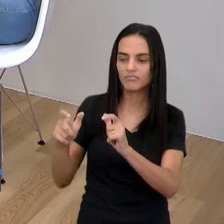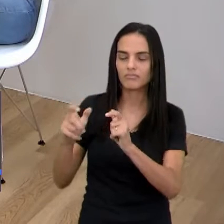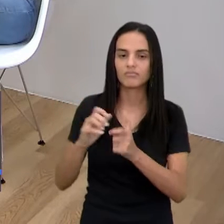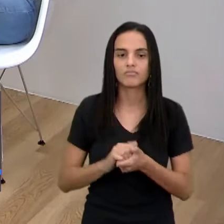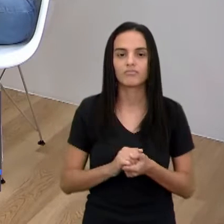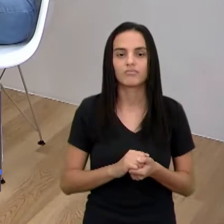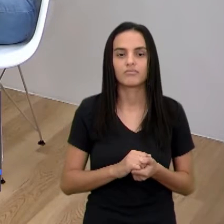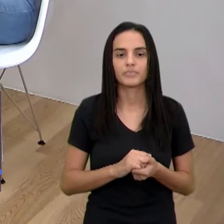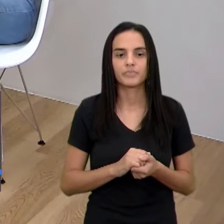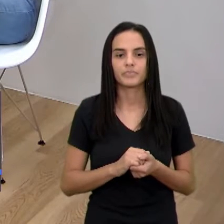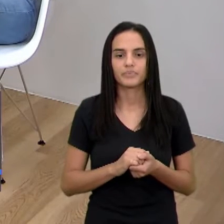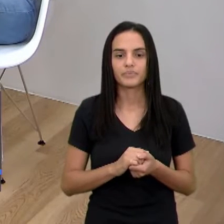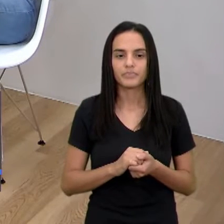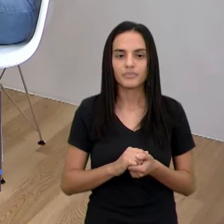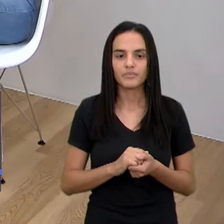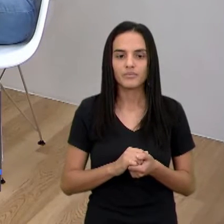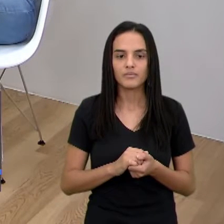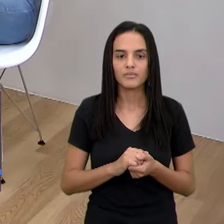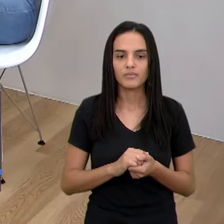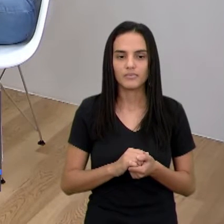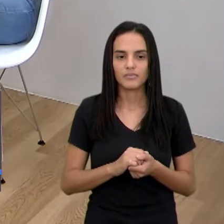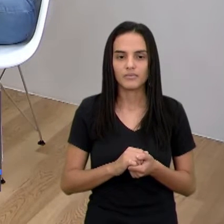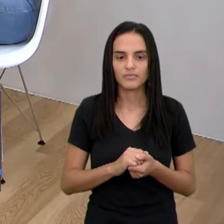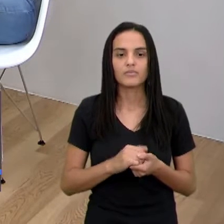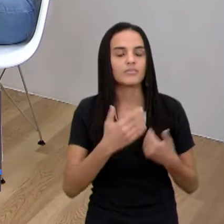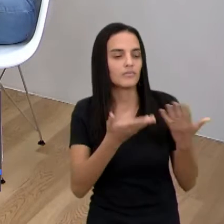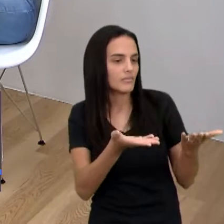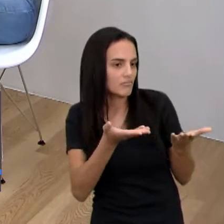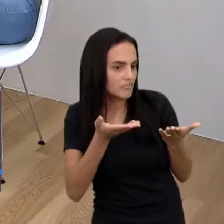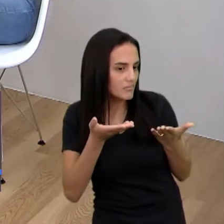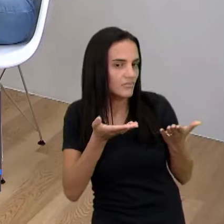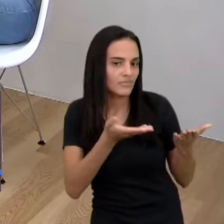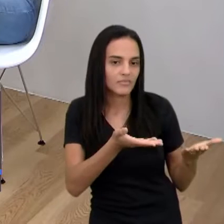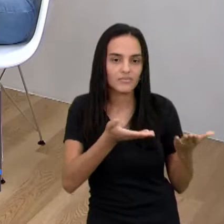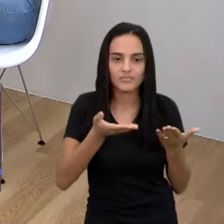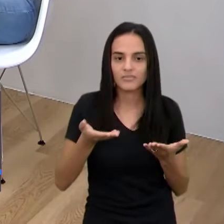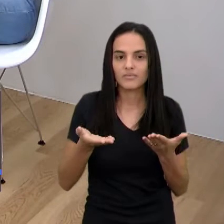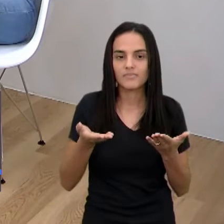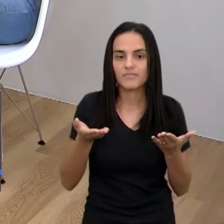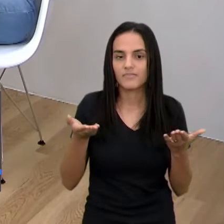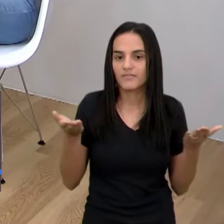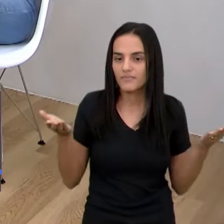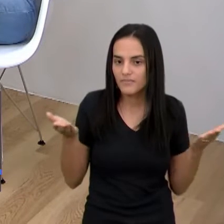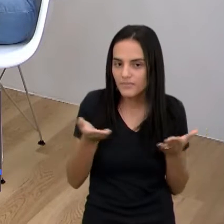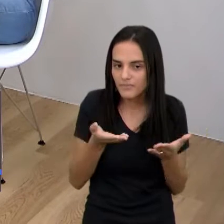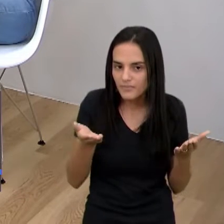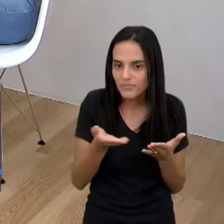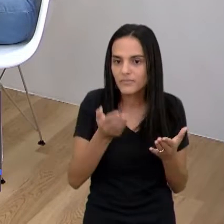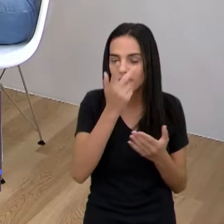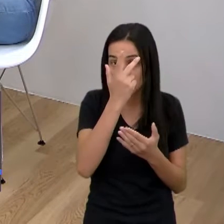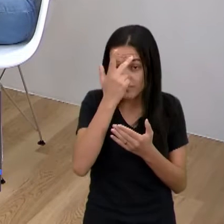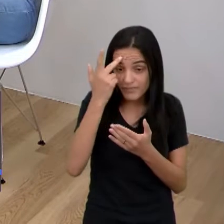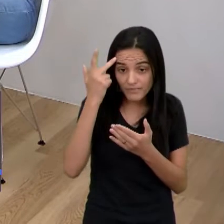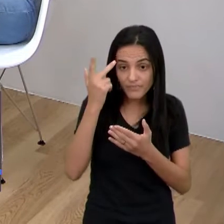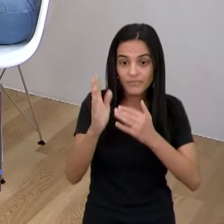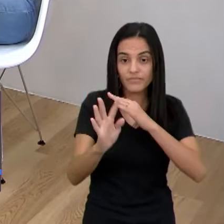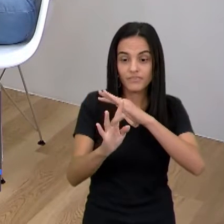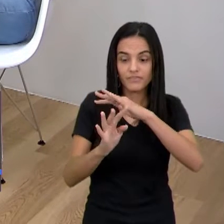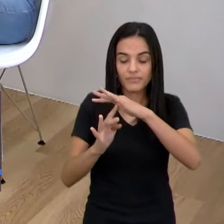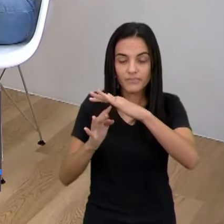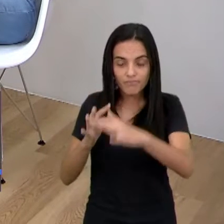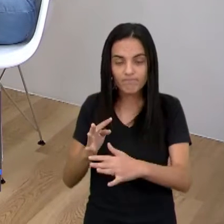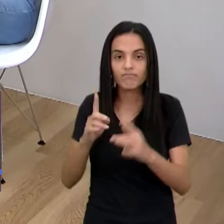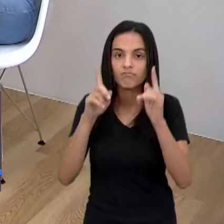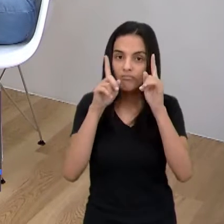vez que somos turistas, somos até muito bem-vindos, né? Sim, agora, exato. No caso do refugiado, é bem